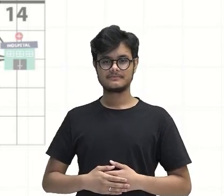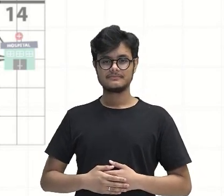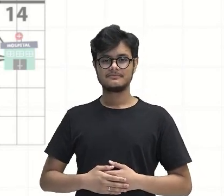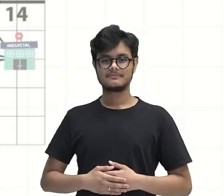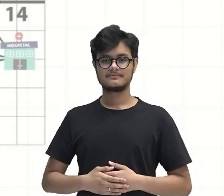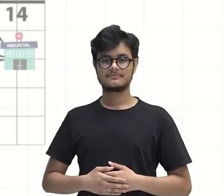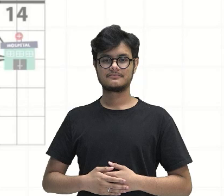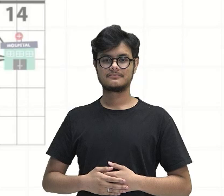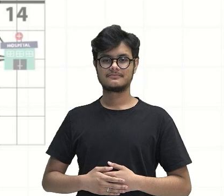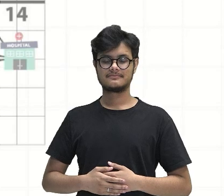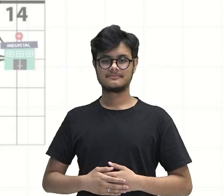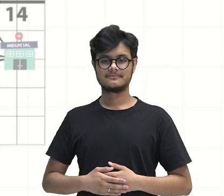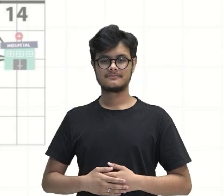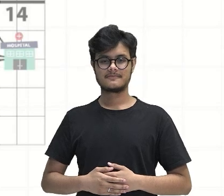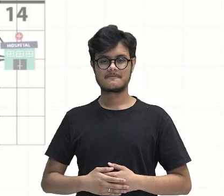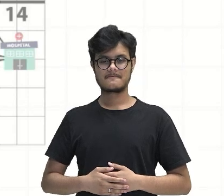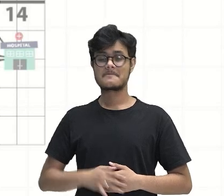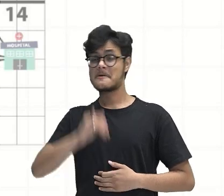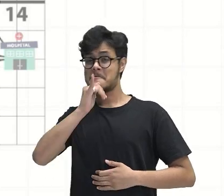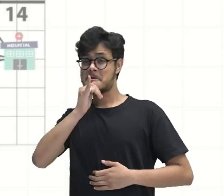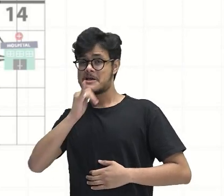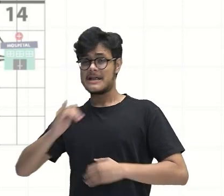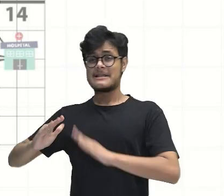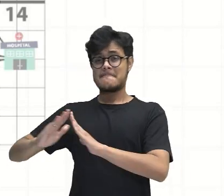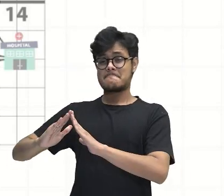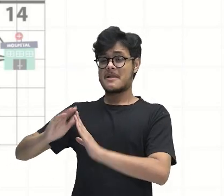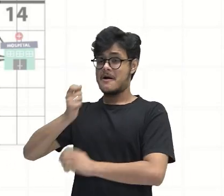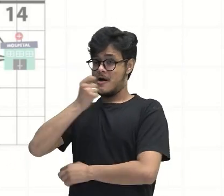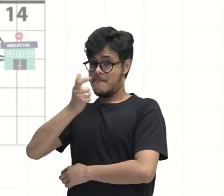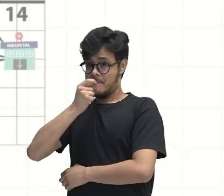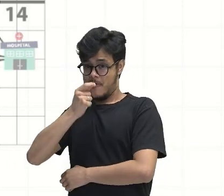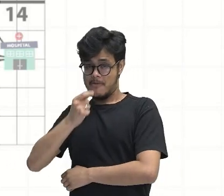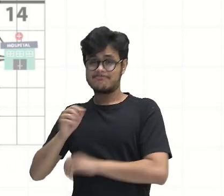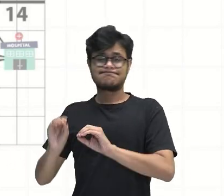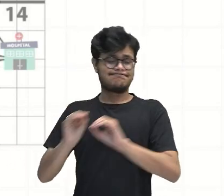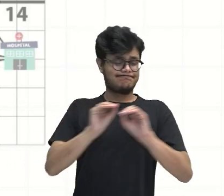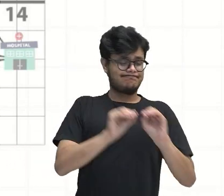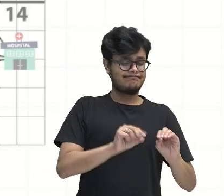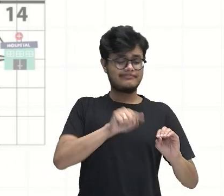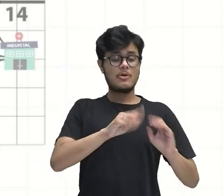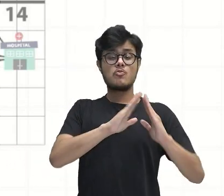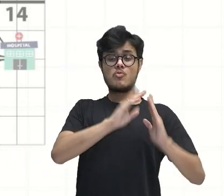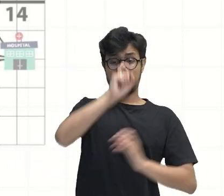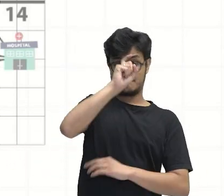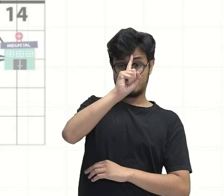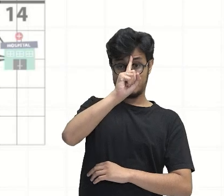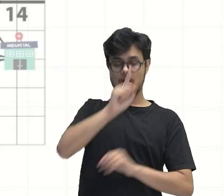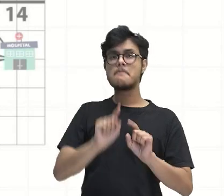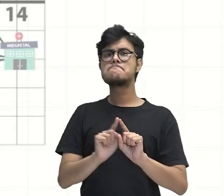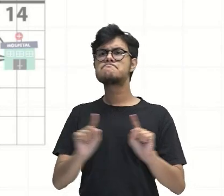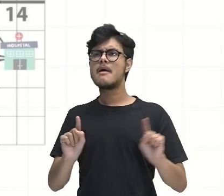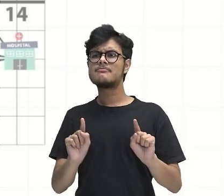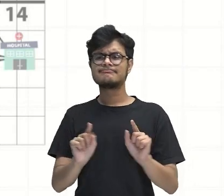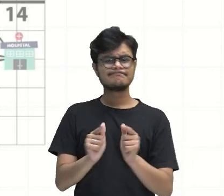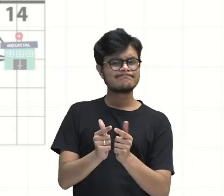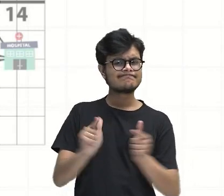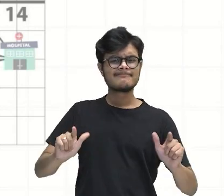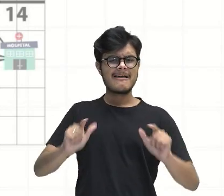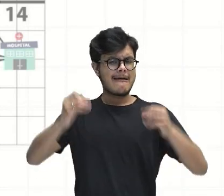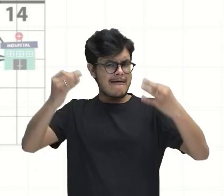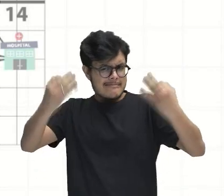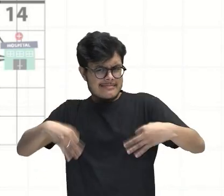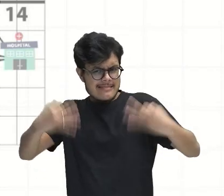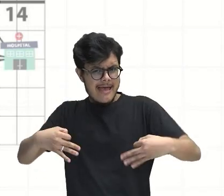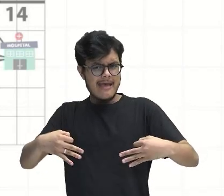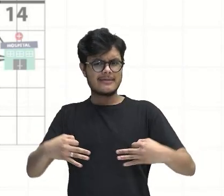metade do ponto da farmácia é o hospital, vamos dizer que seja bem aqui. Só que aí eu não tenho essa precisão.